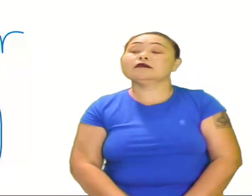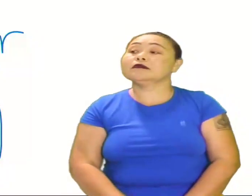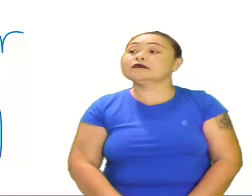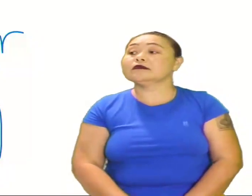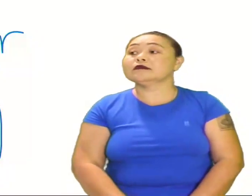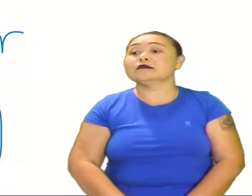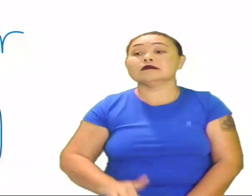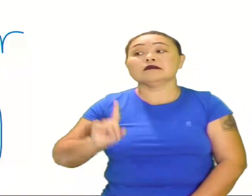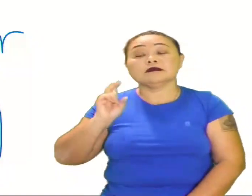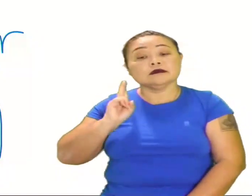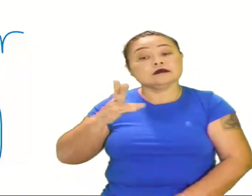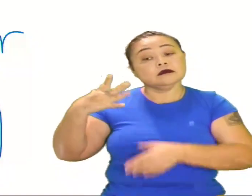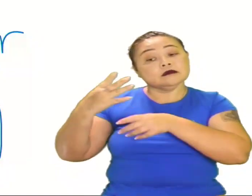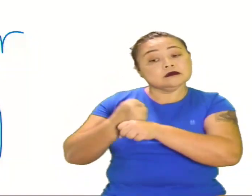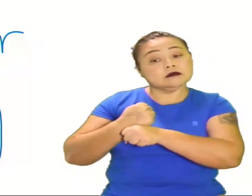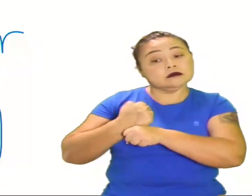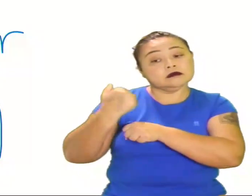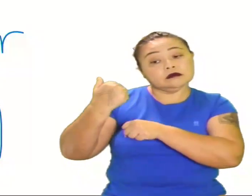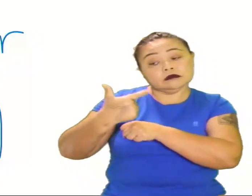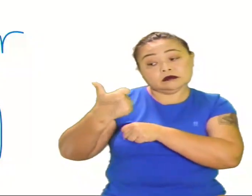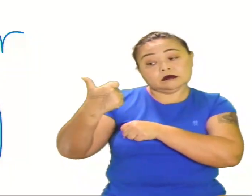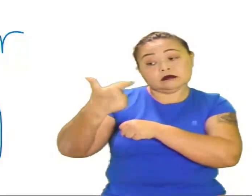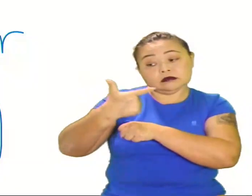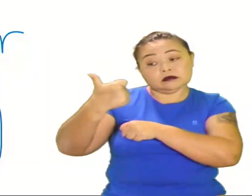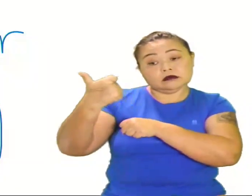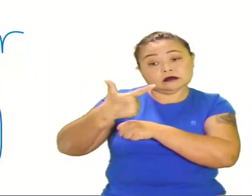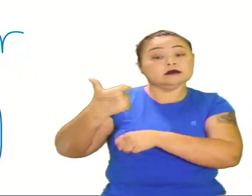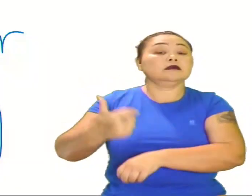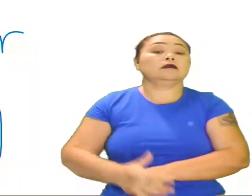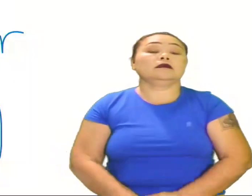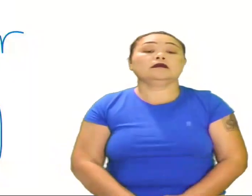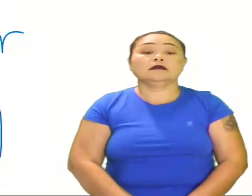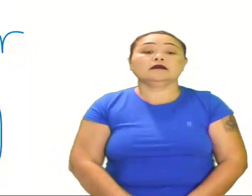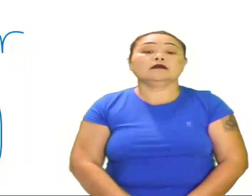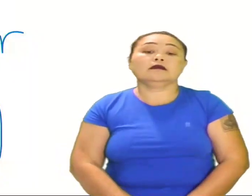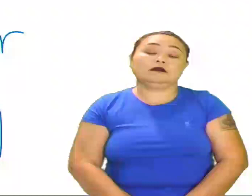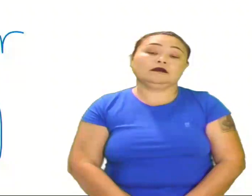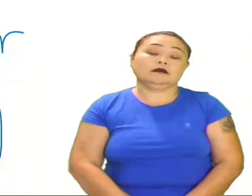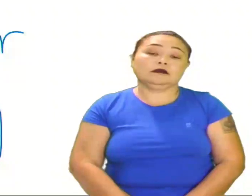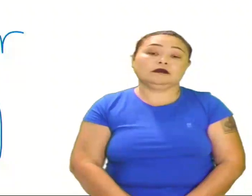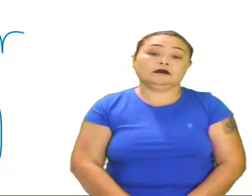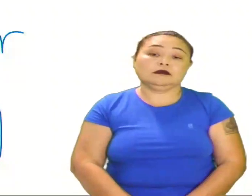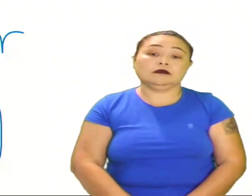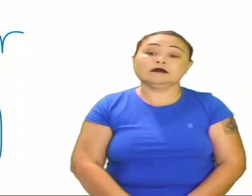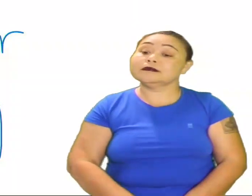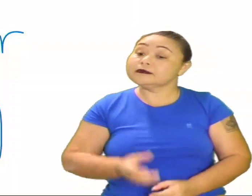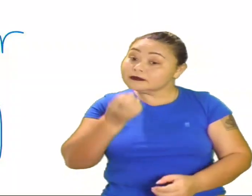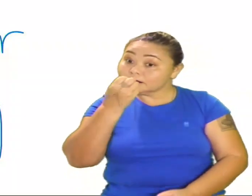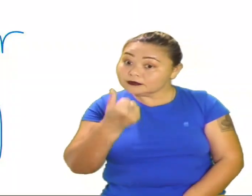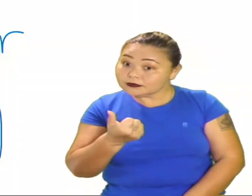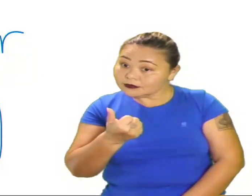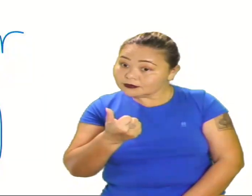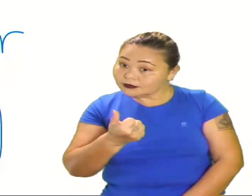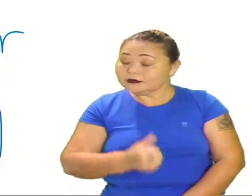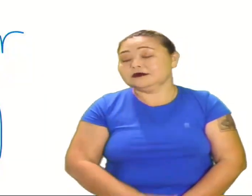184. Sempre somando 12. Tá bom?